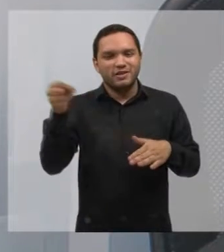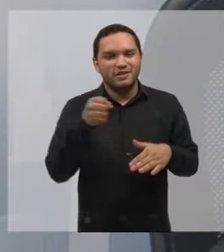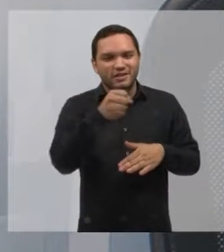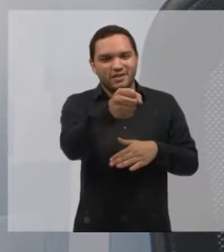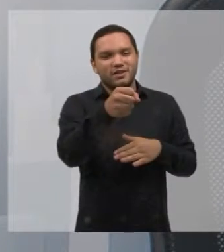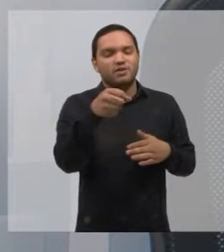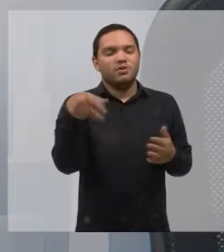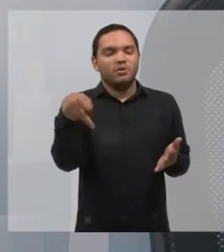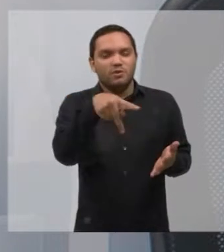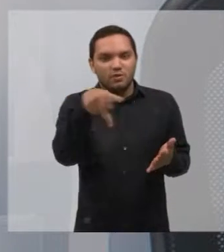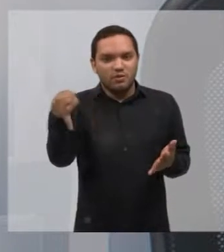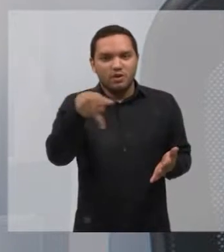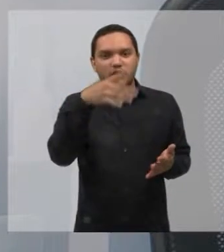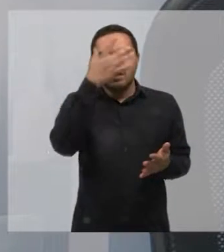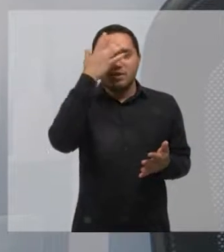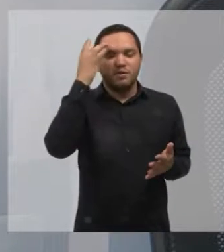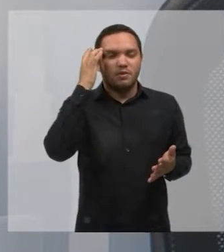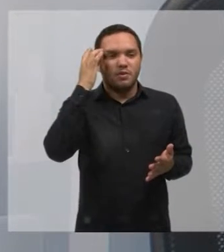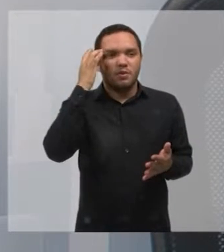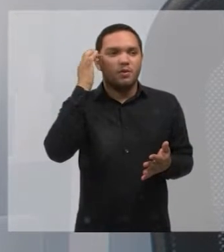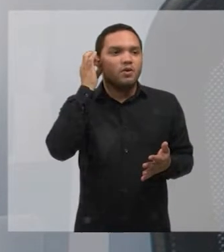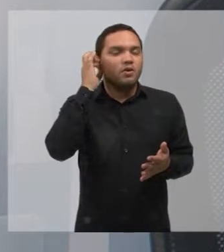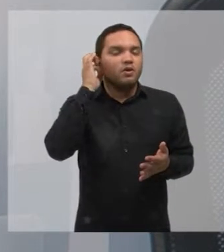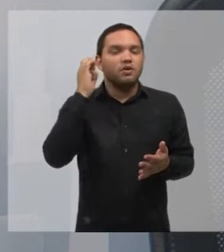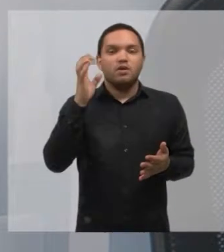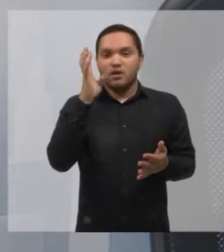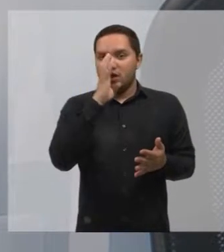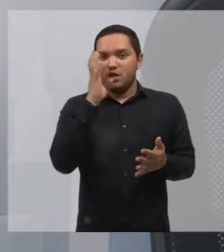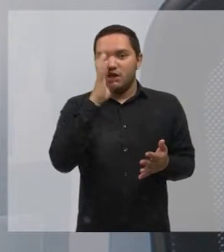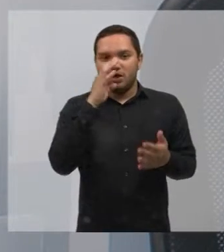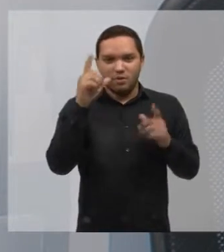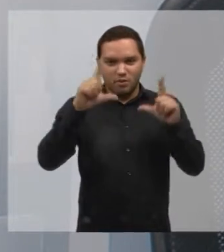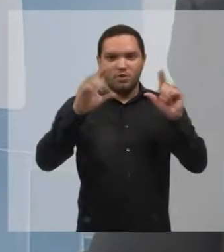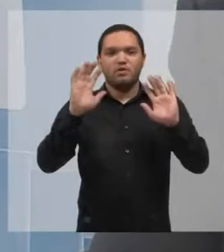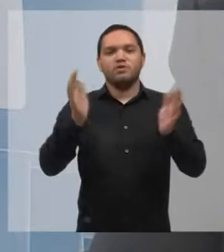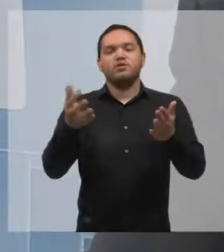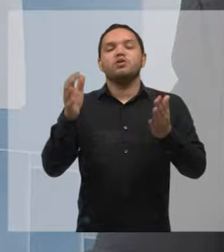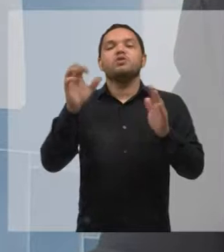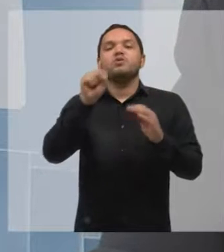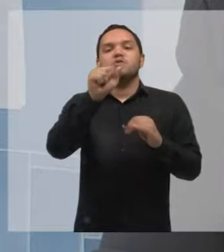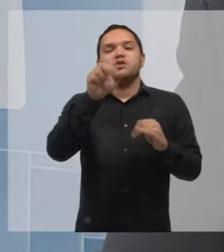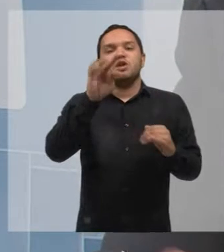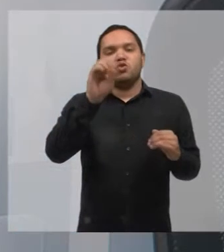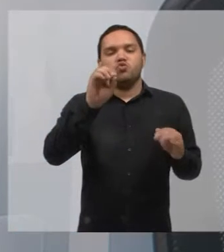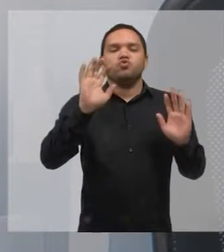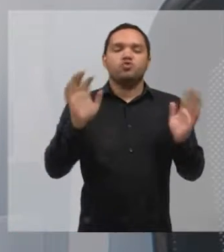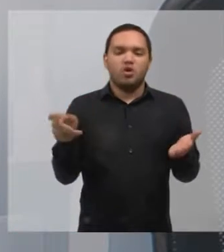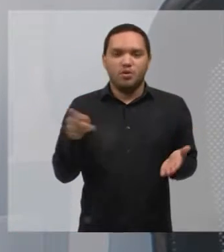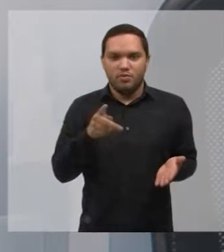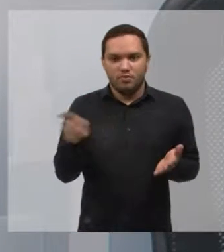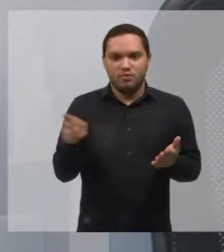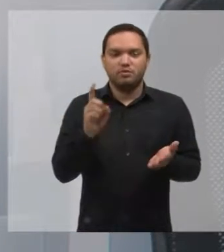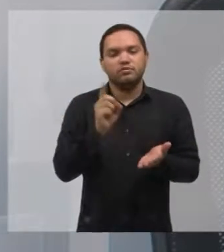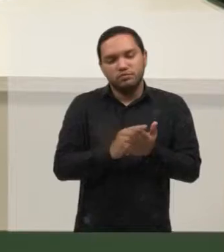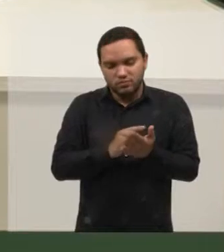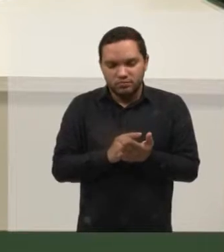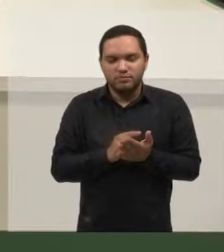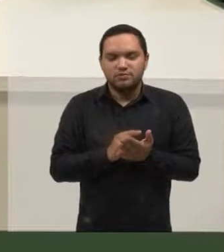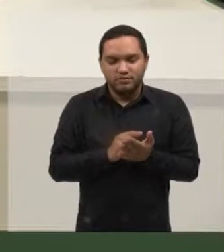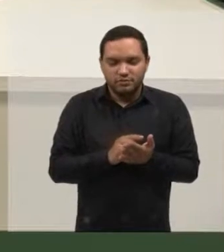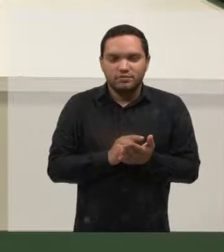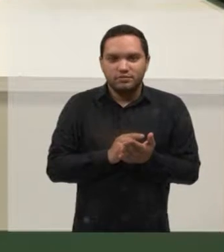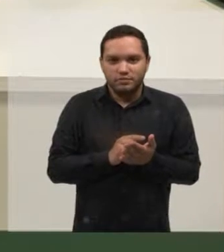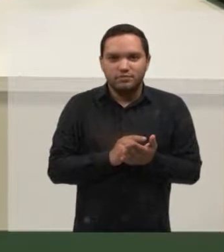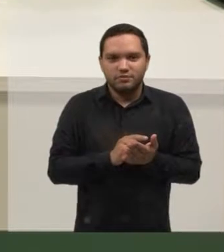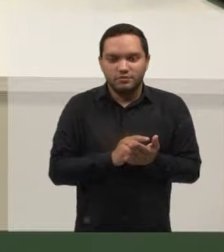presidente, porque quando as pessoas assistirem esse programa, o Sarto já estará... Já é presidente. E já é presidente mesmo.